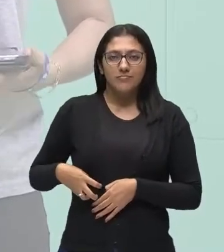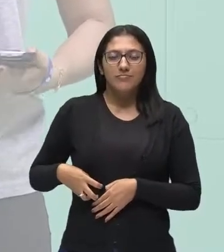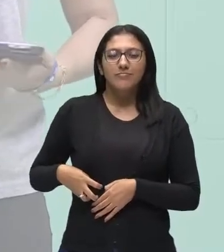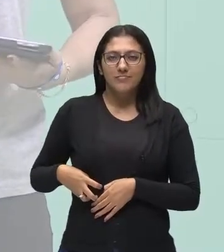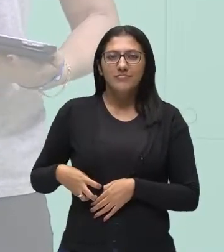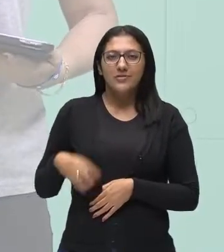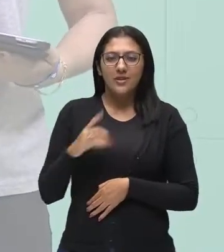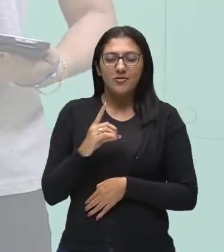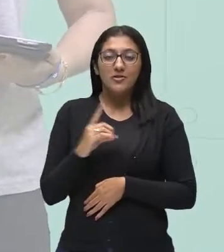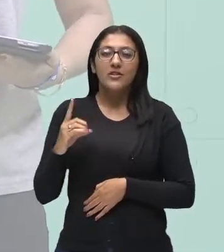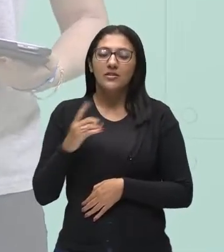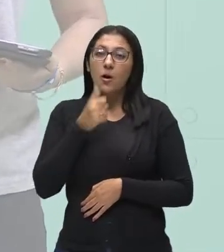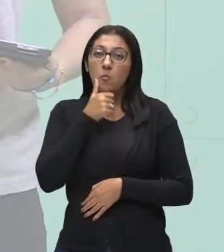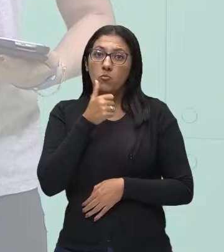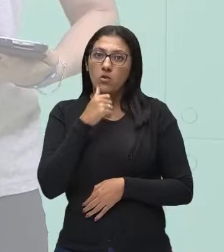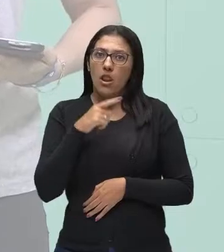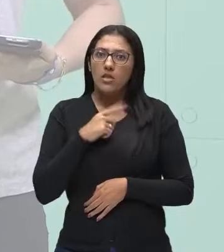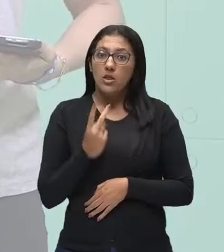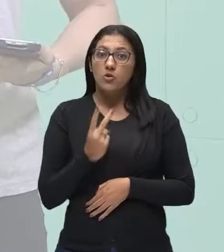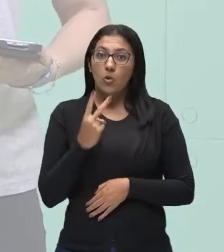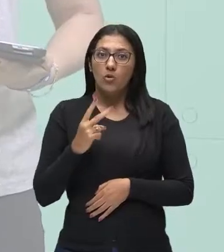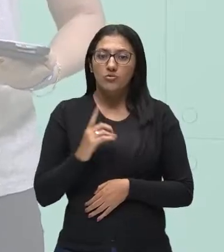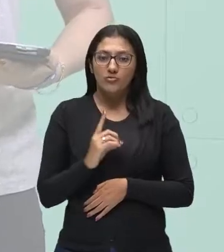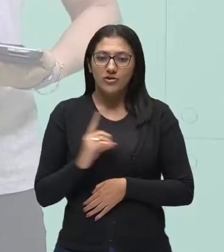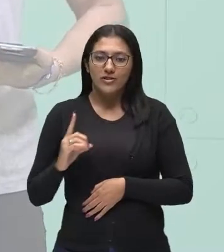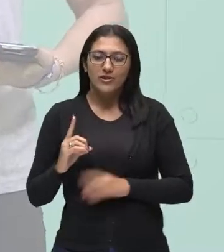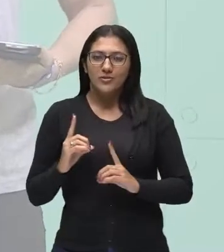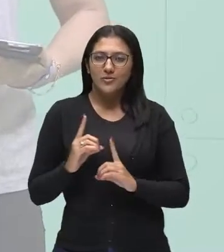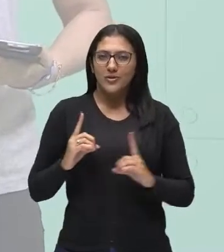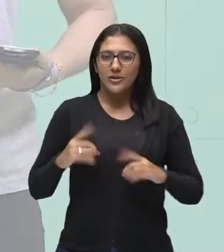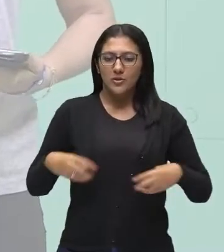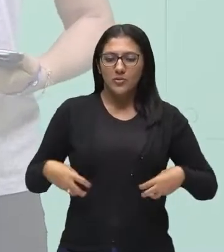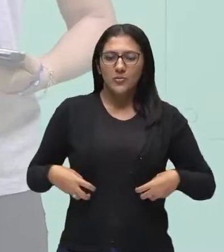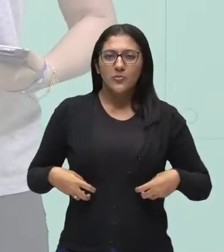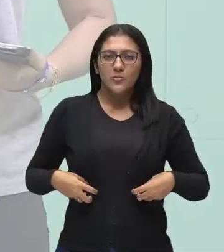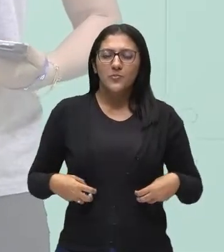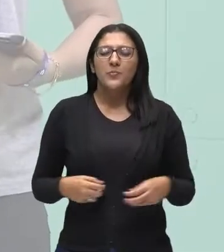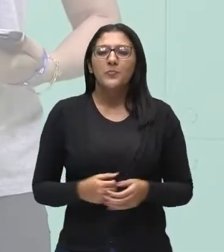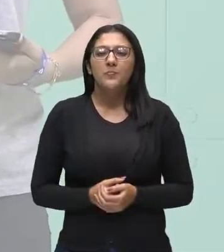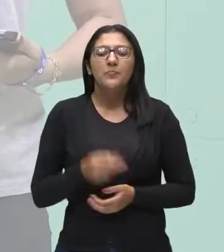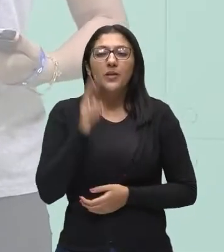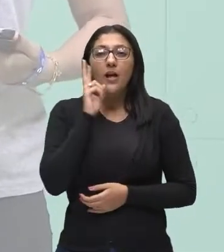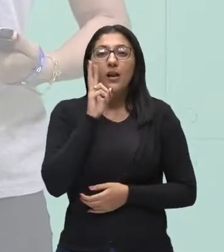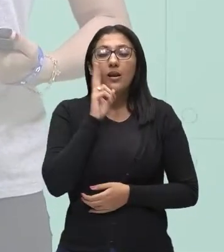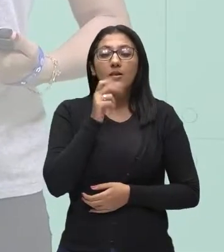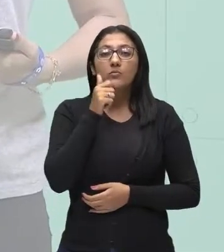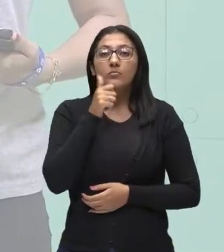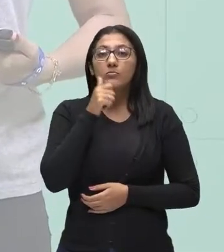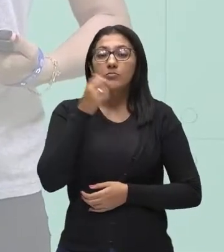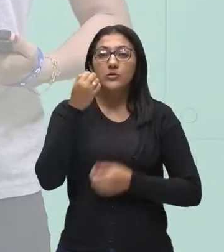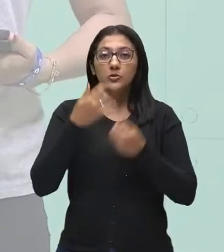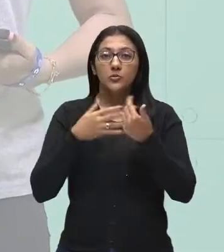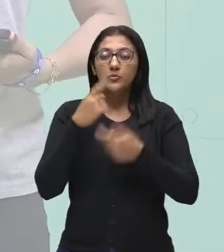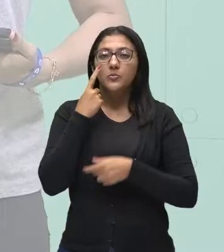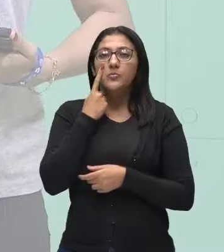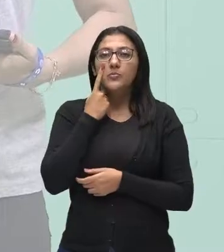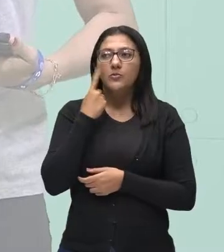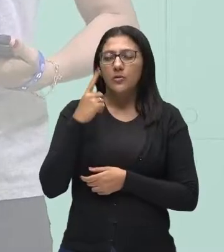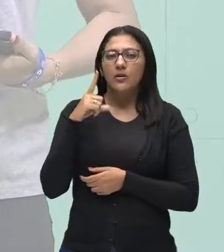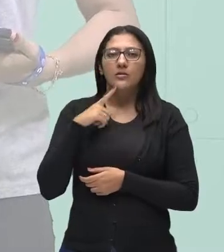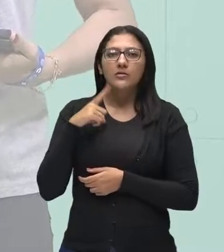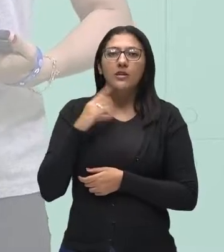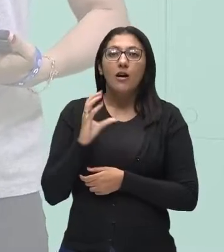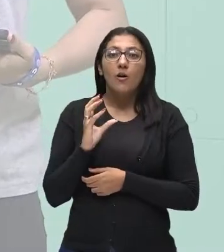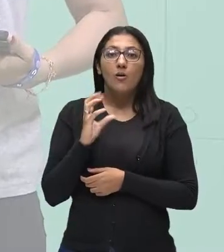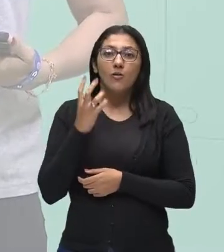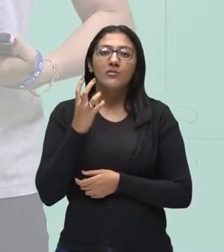direito. As mulheres têm dois ovários, o direito e o esquerdo. Lembra que eu falei para vocês que é aqui nos ovários que vai acontecer